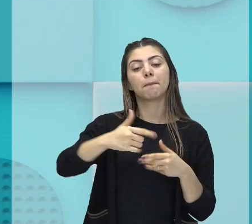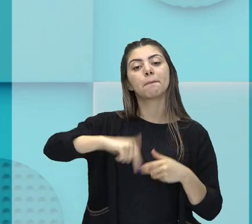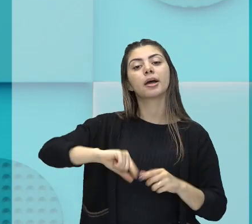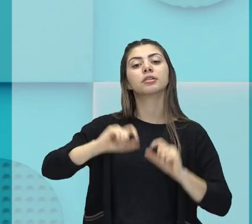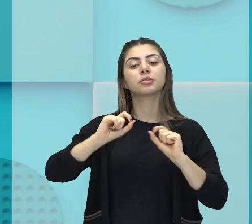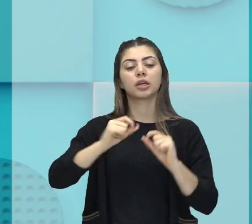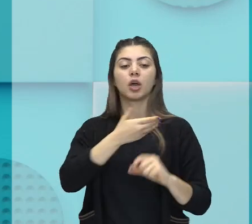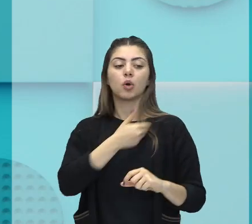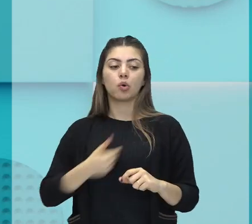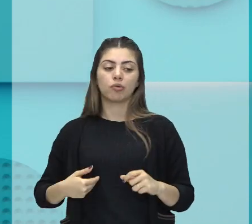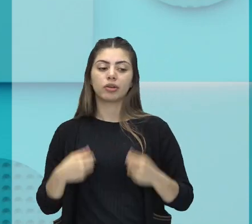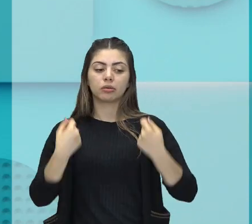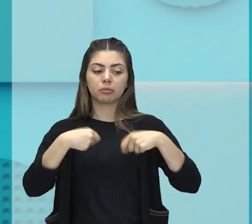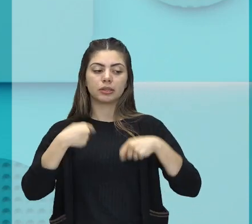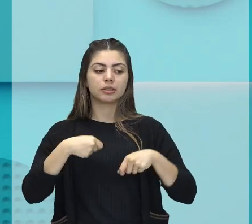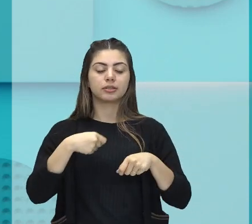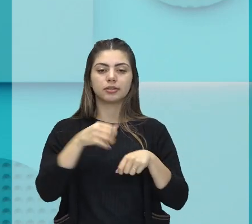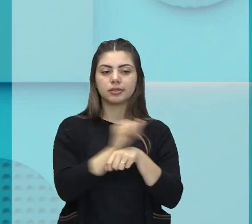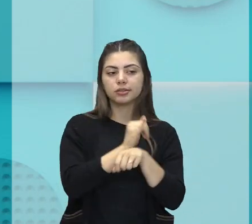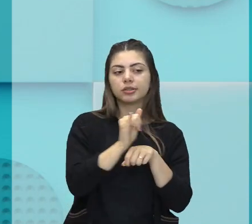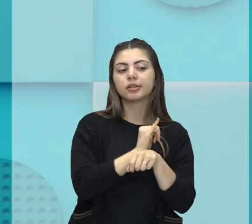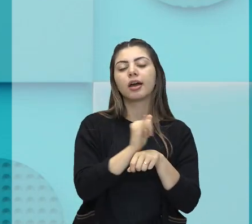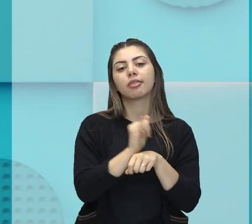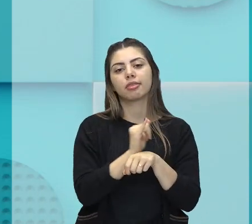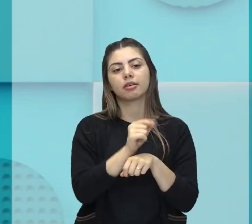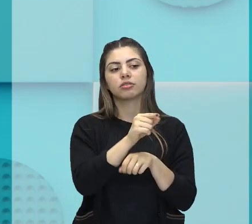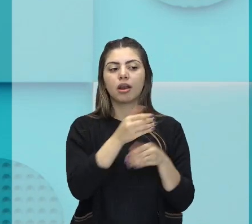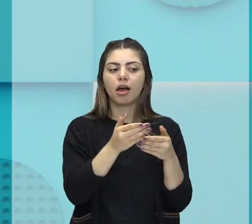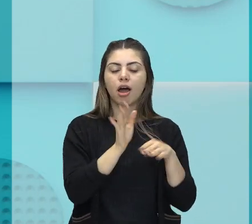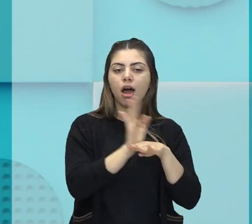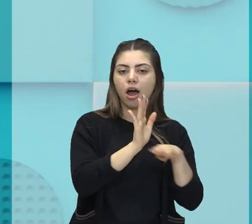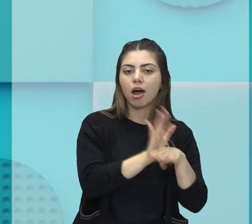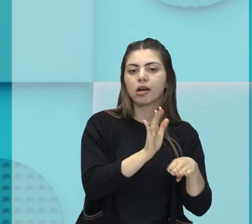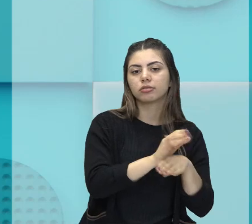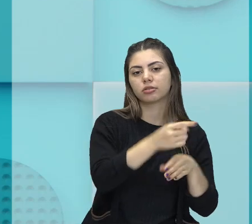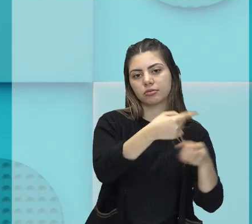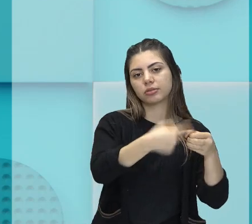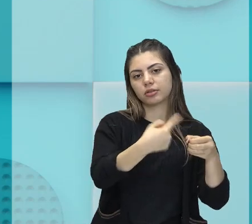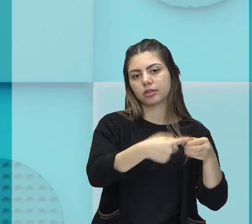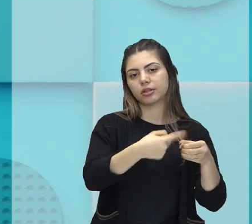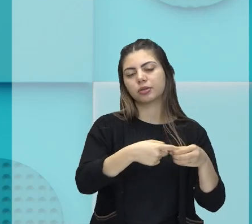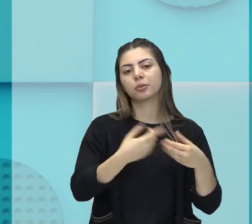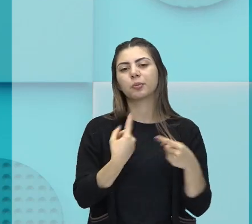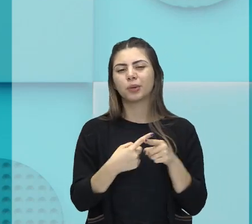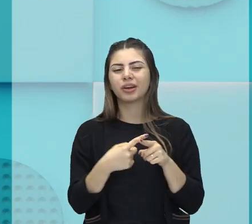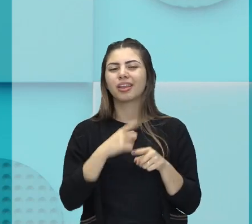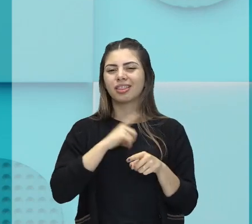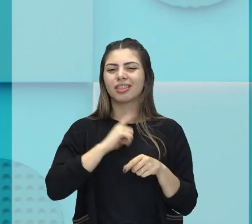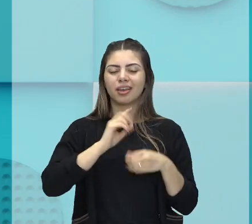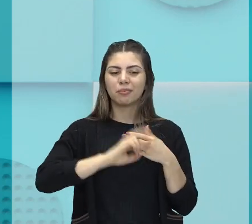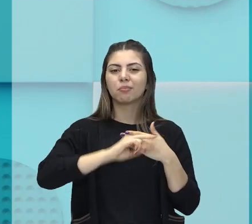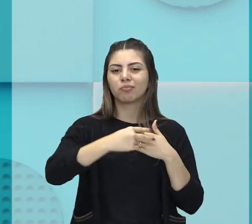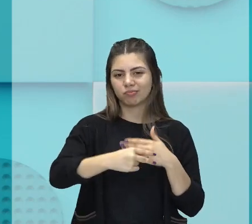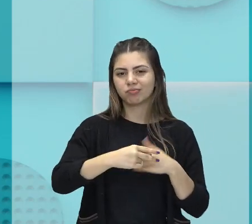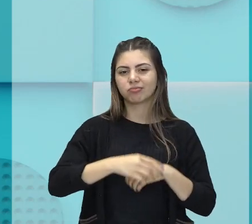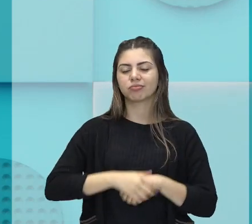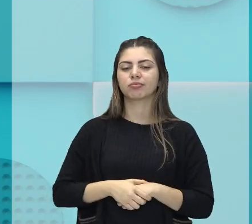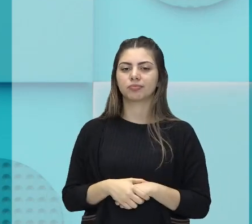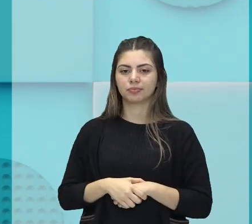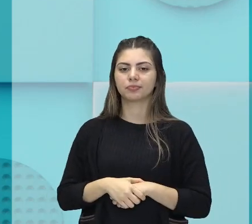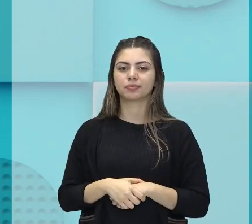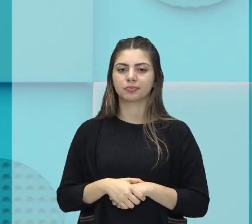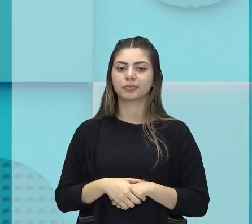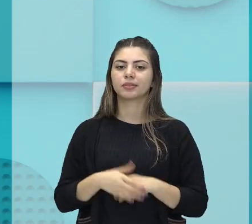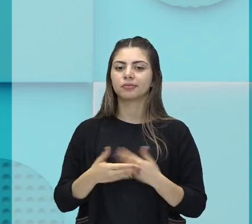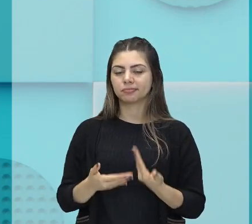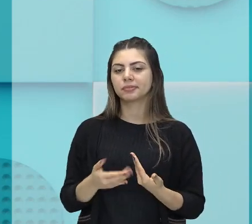de medidas urgentes por parte das autoridades para lidar com os impactos desse fenômeno